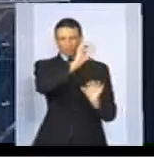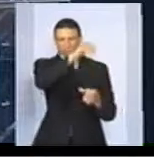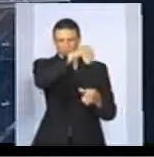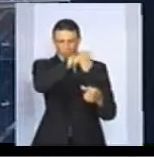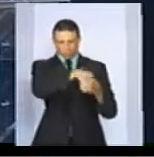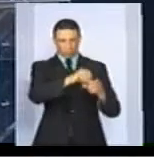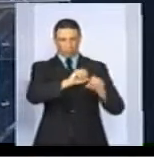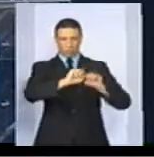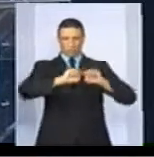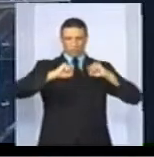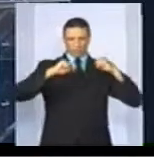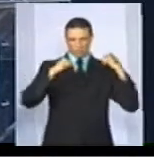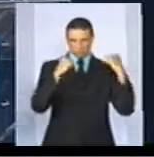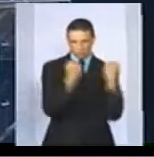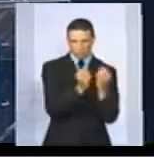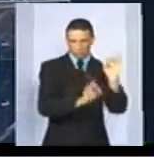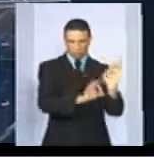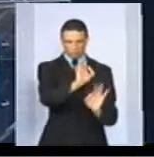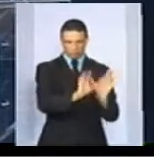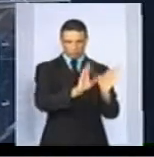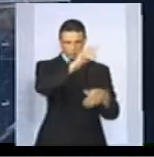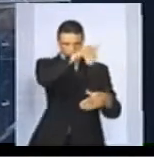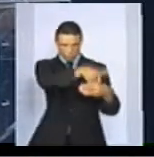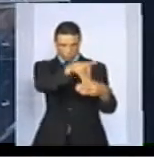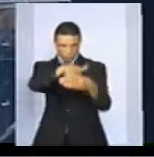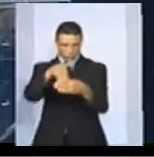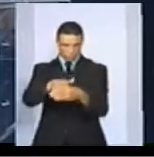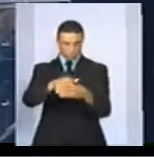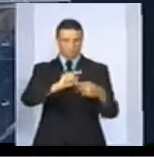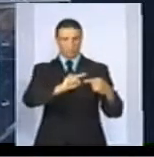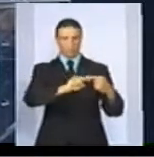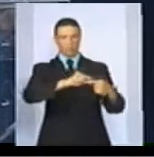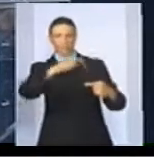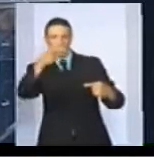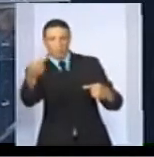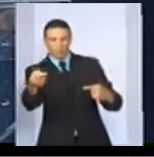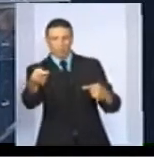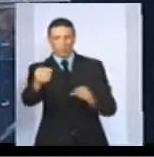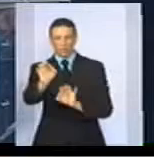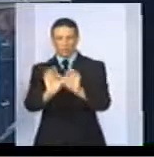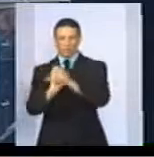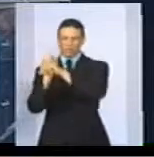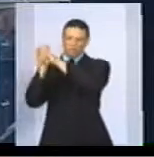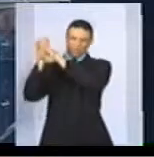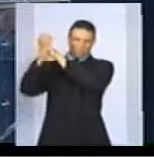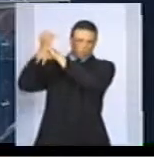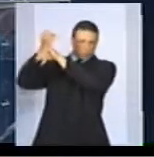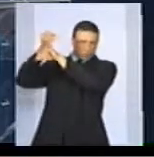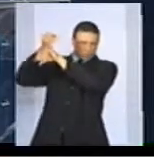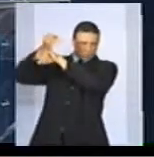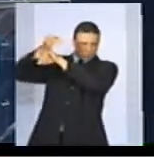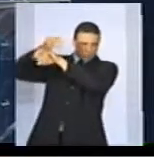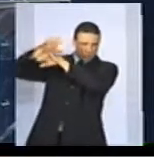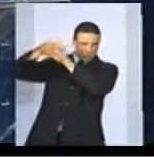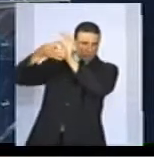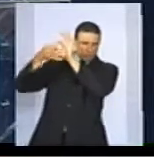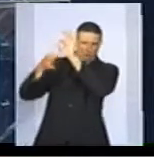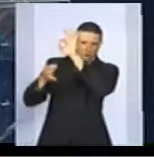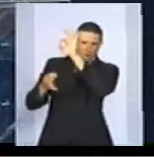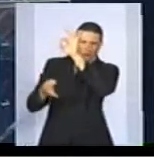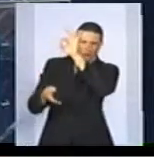assembleia nacional constituinte depois de uma longa madrugada de celibato